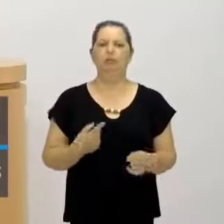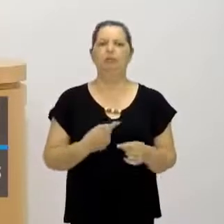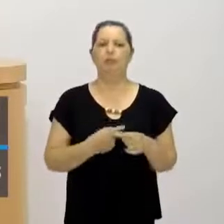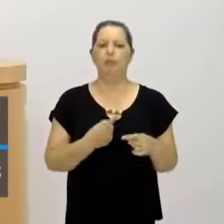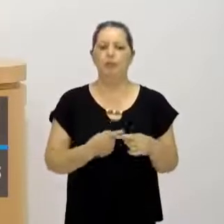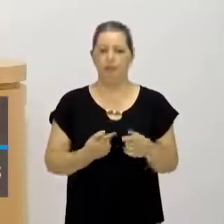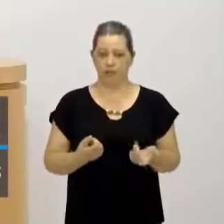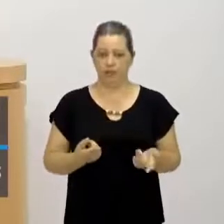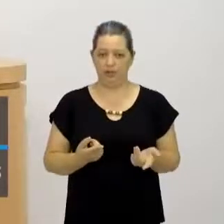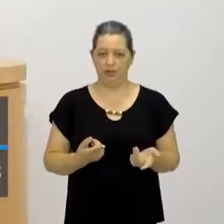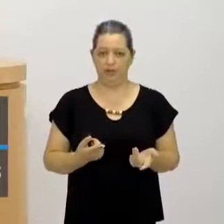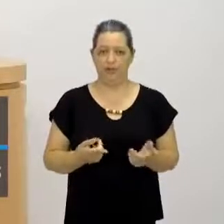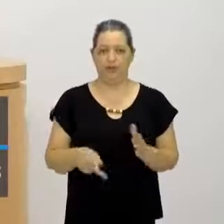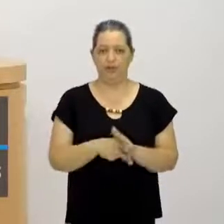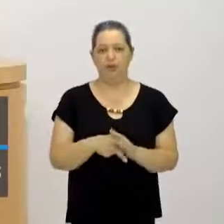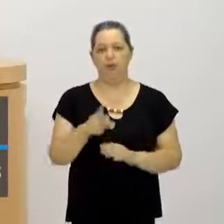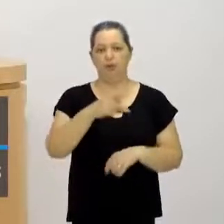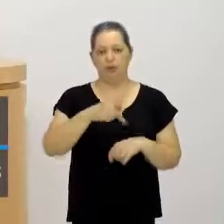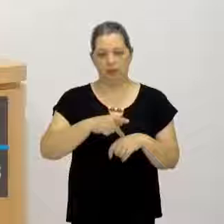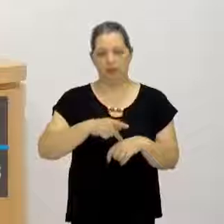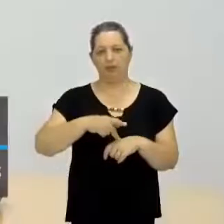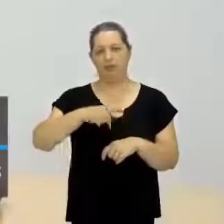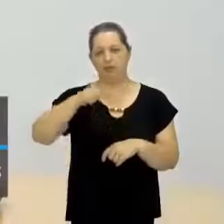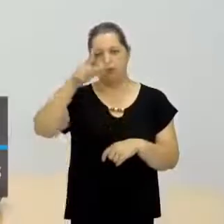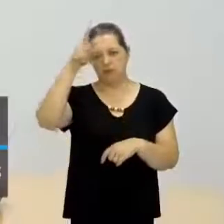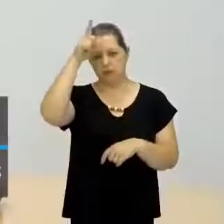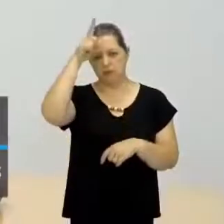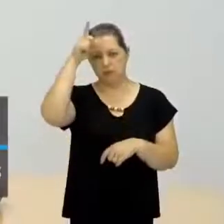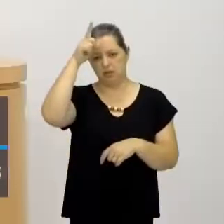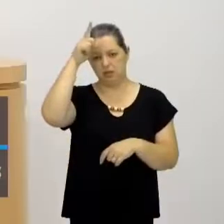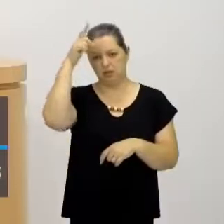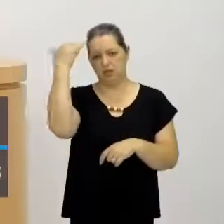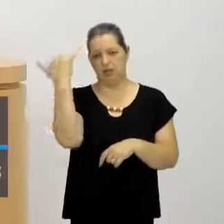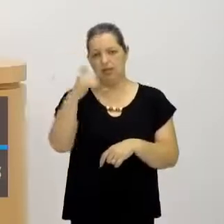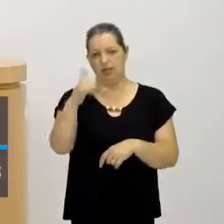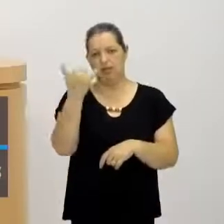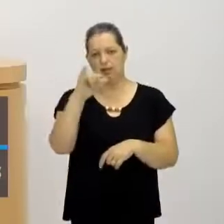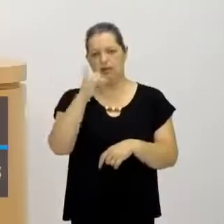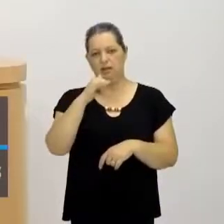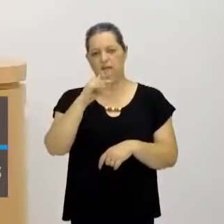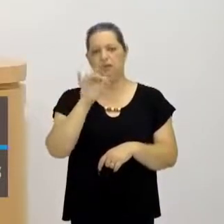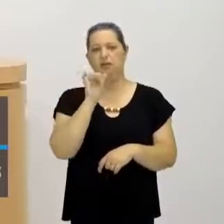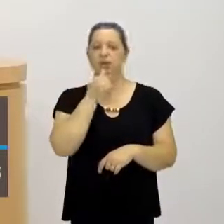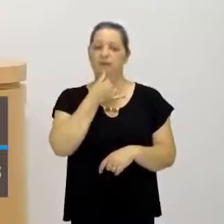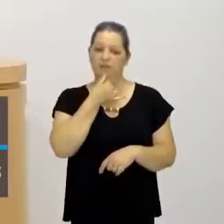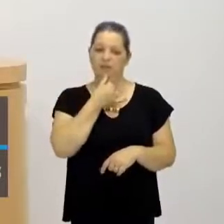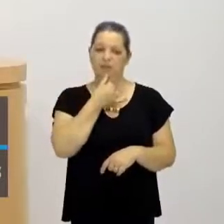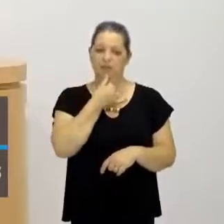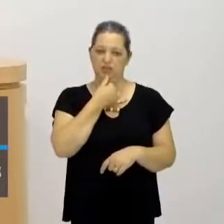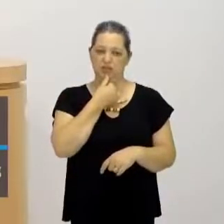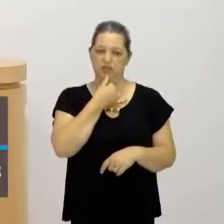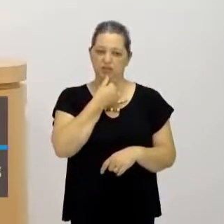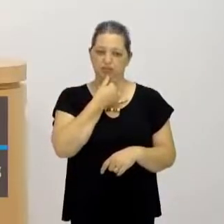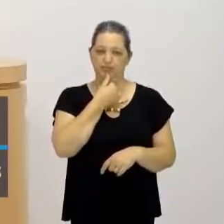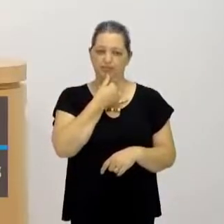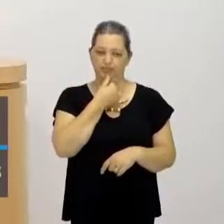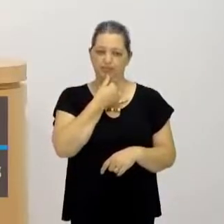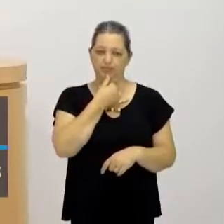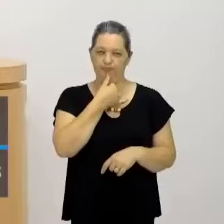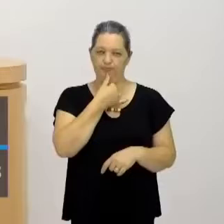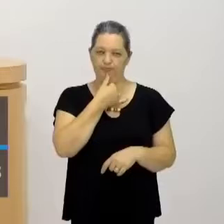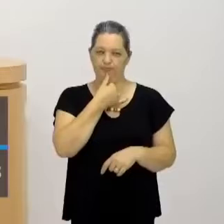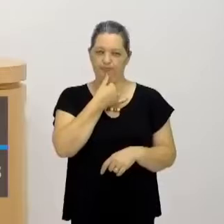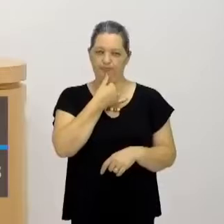por que alemães e italianos, por exemplo? Infelizmente, é isso que se registra a história,